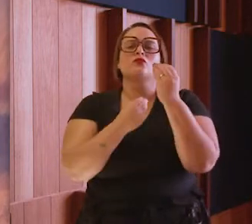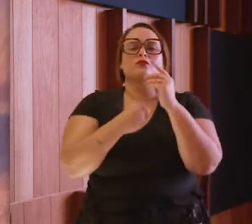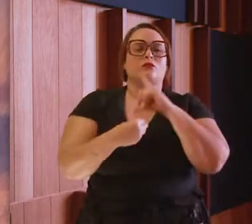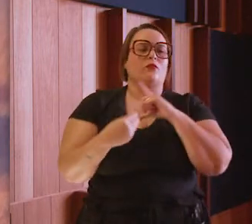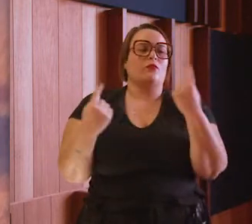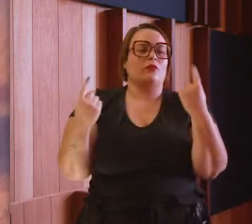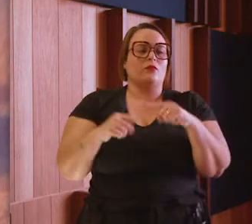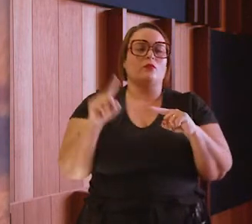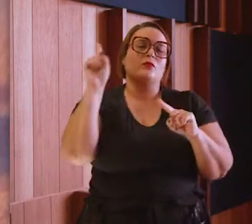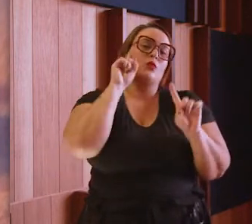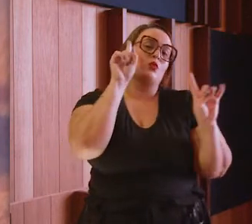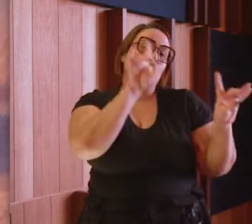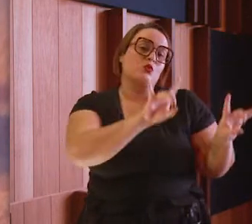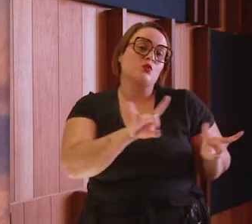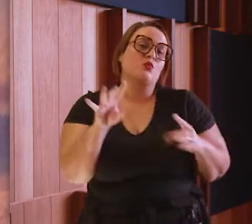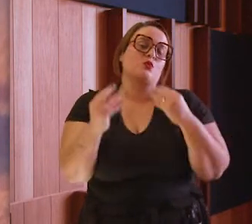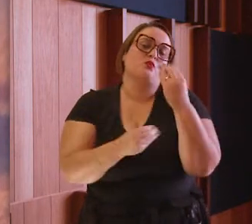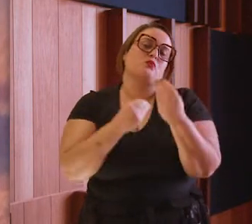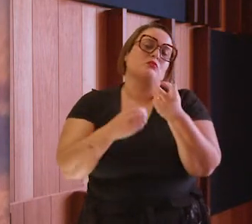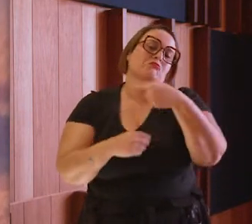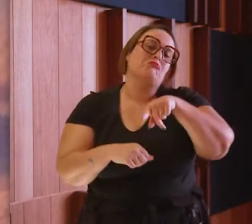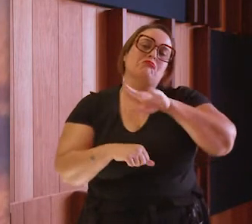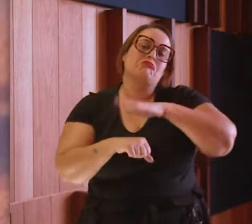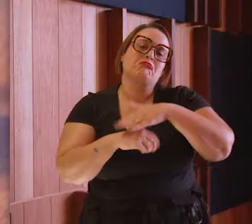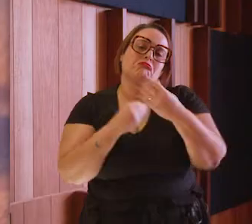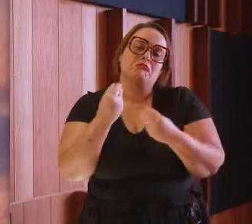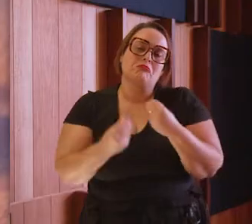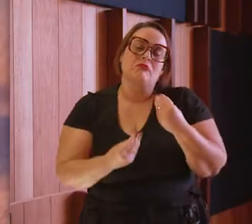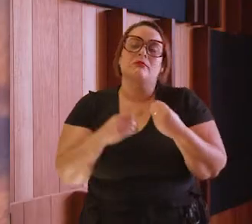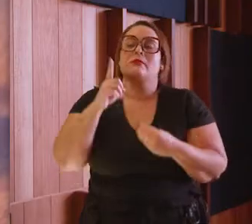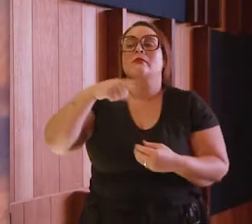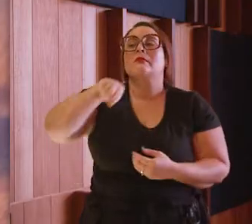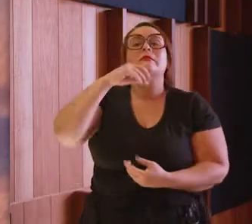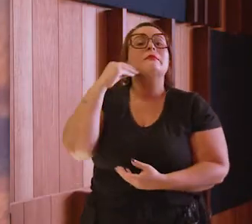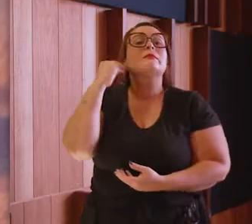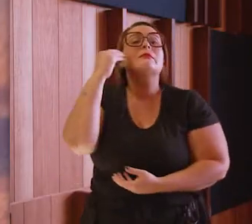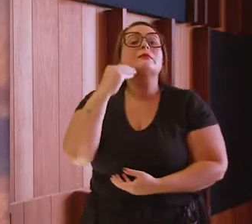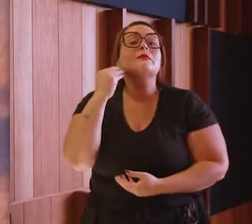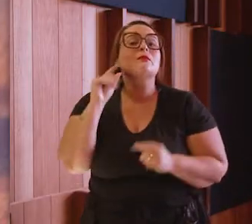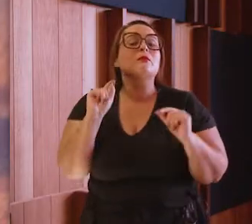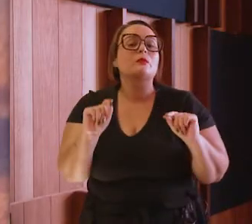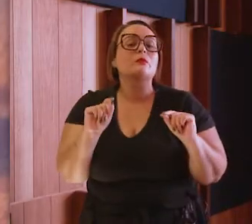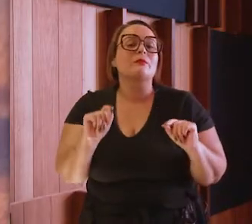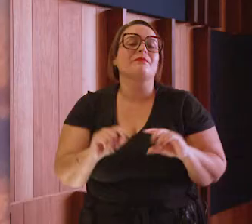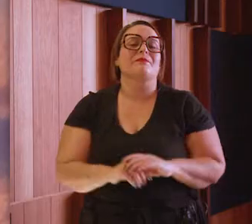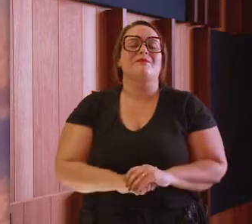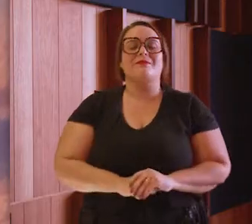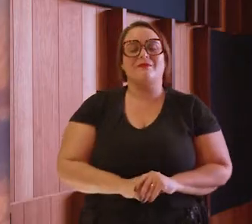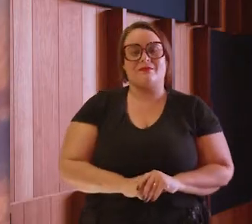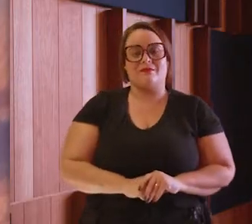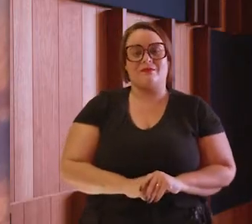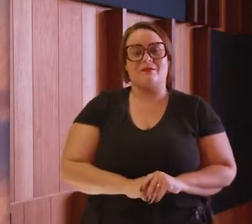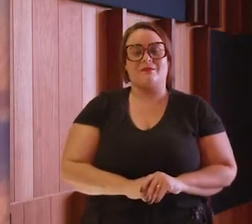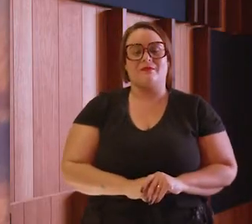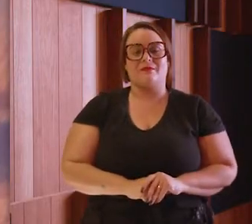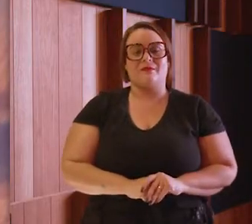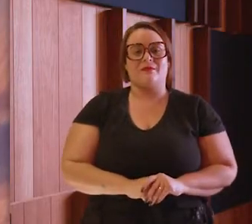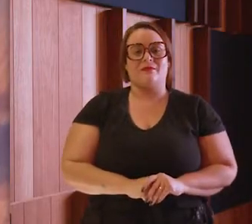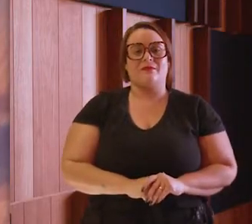dia deles, o que é que eles têm feito, o que é que eles têm experimentado. E aí, na sequência,